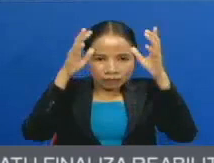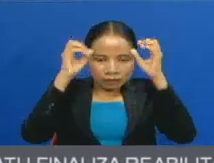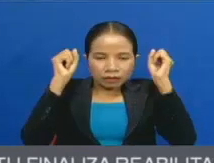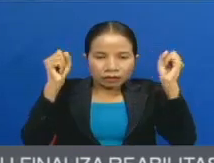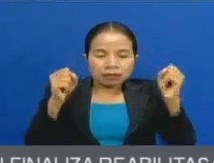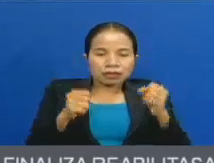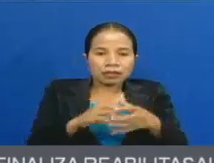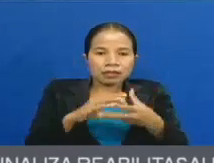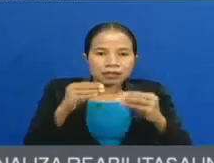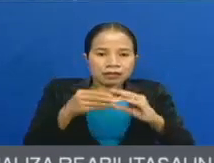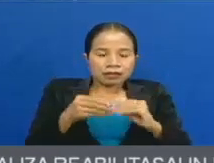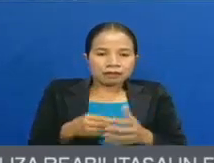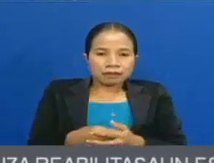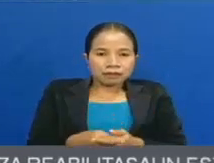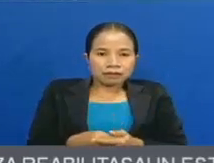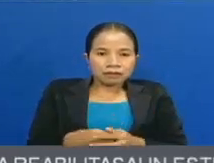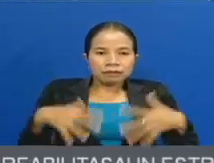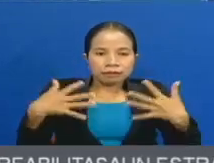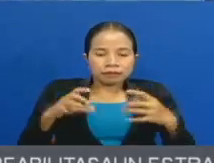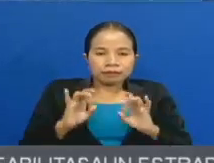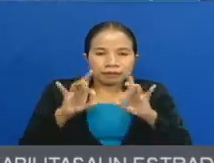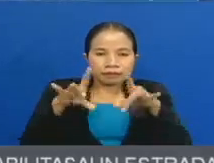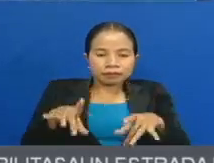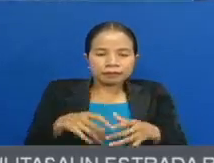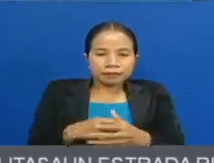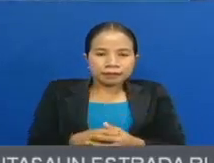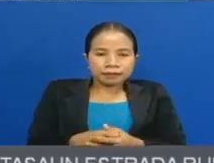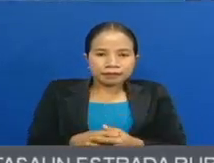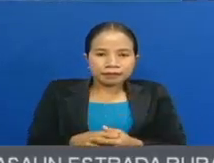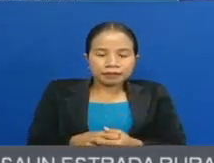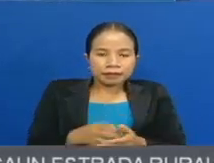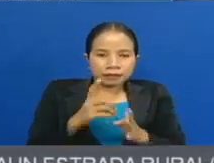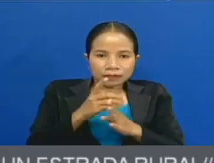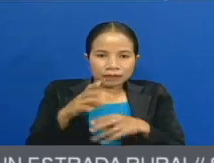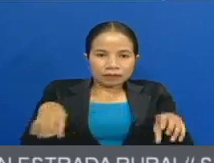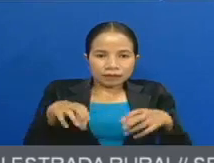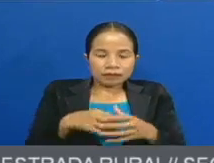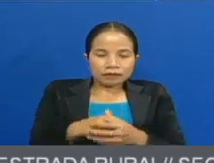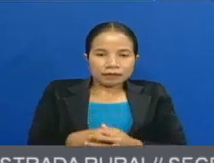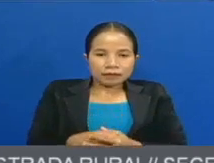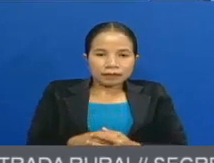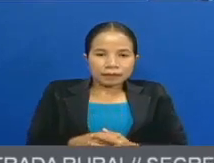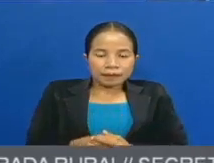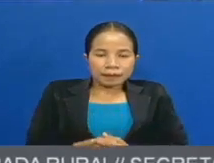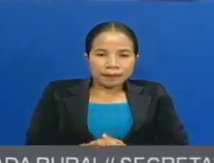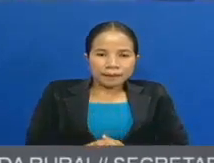conselho memorial guerra australiano Kim Beasley, no diretor instituição Matt Anderson.